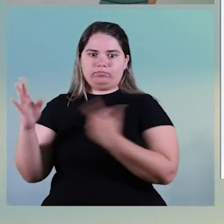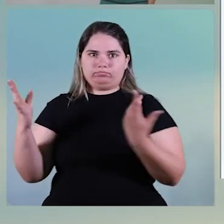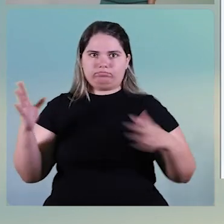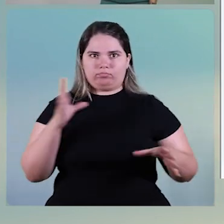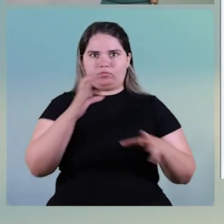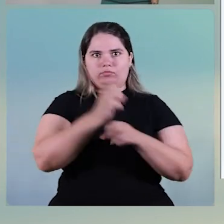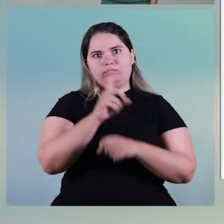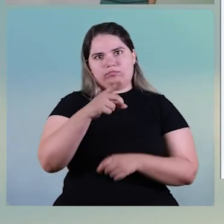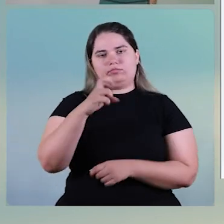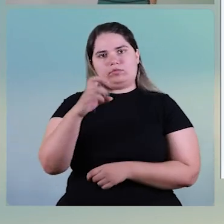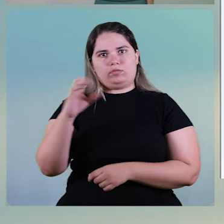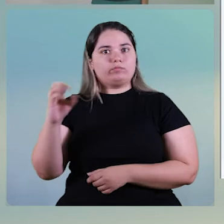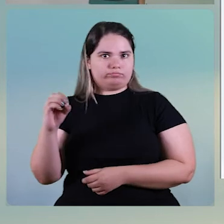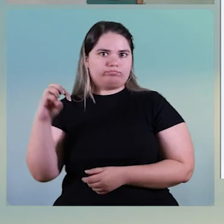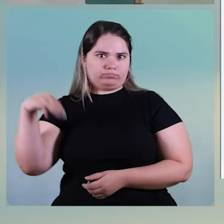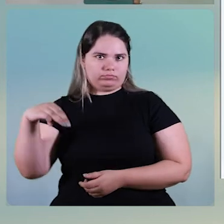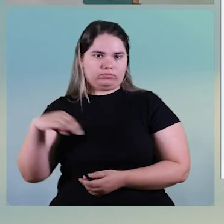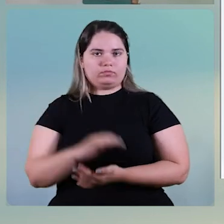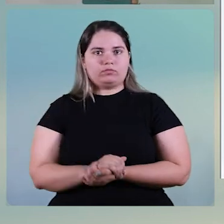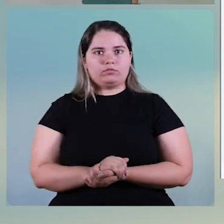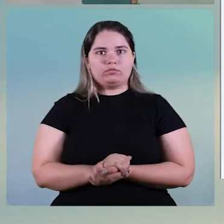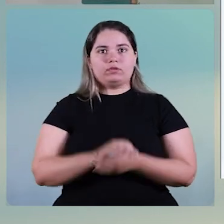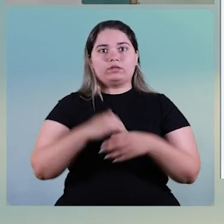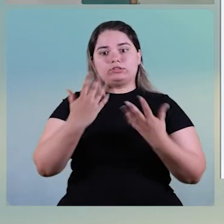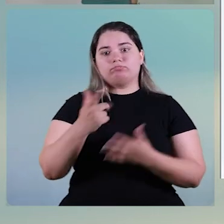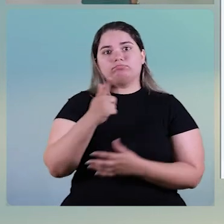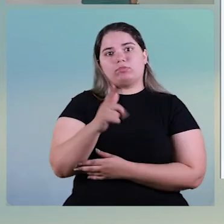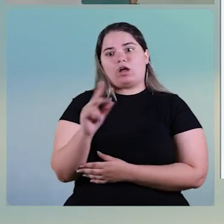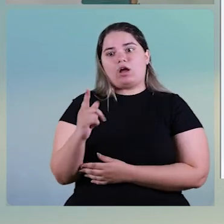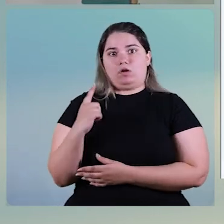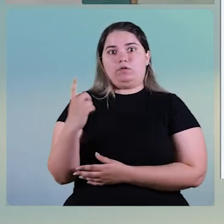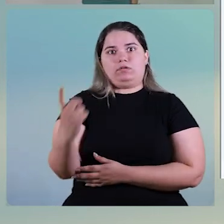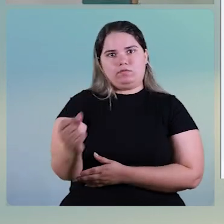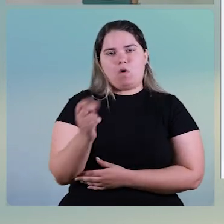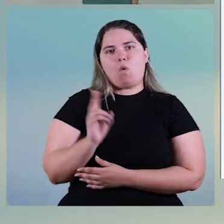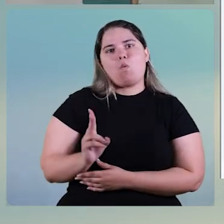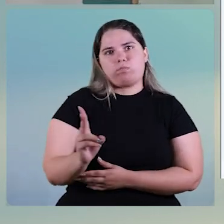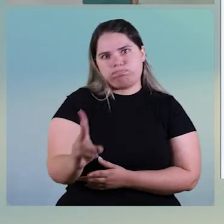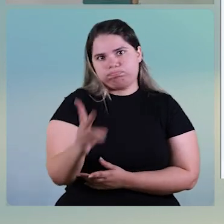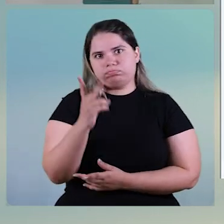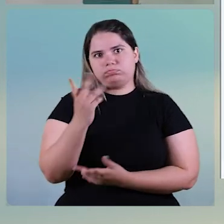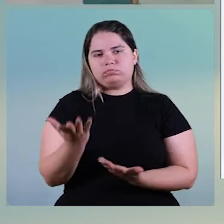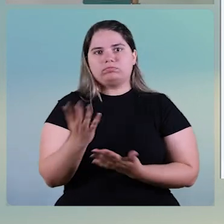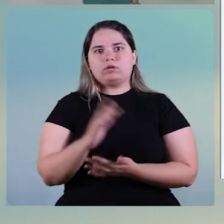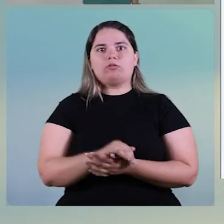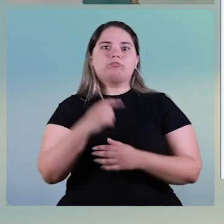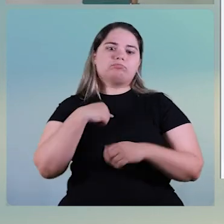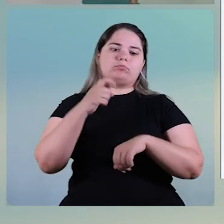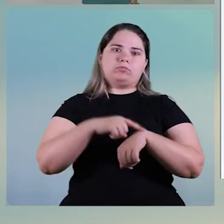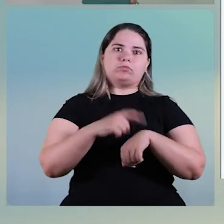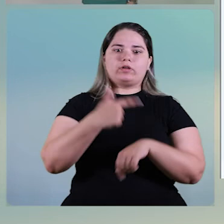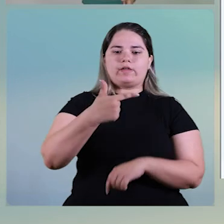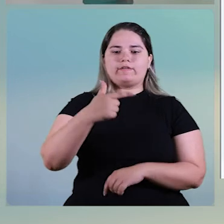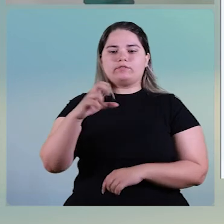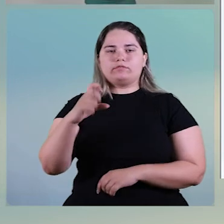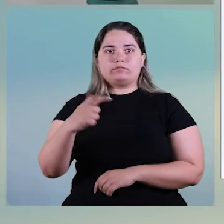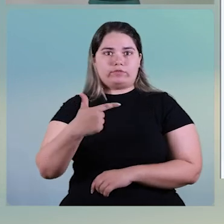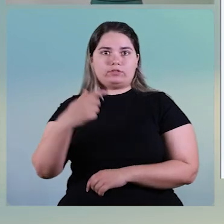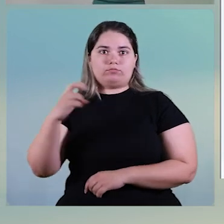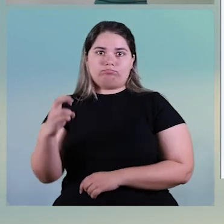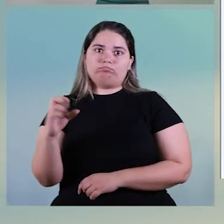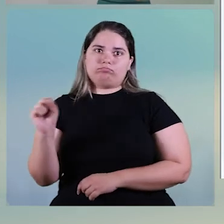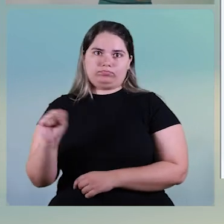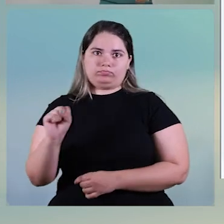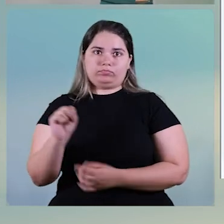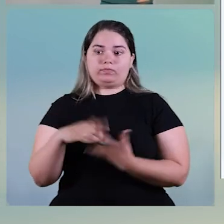metros. Com velocidade constante de 20 metros por segundo, vai dar um tempo total de 25 segundos. Então, o semáforo B